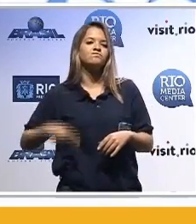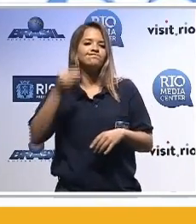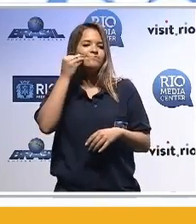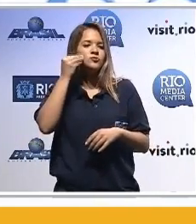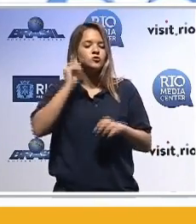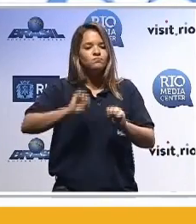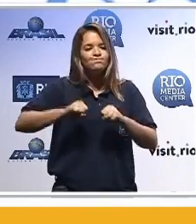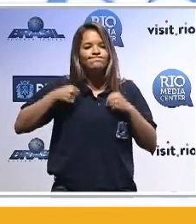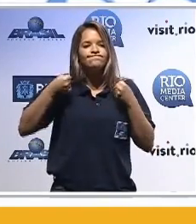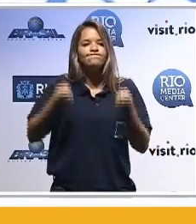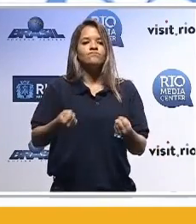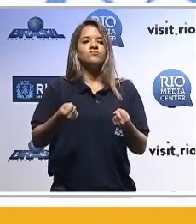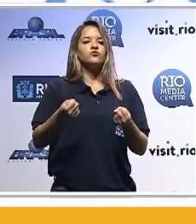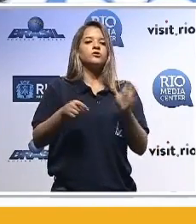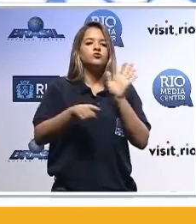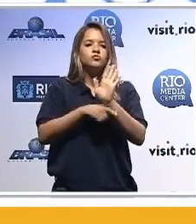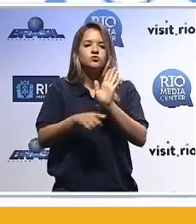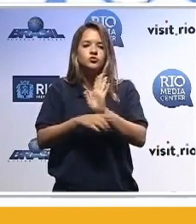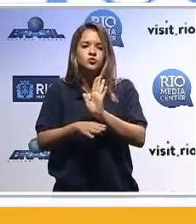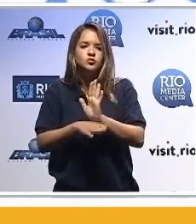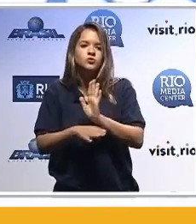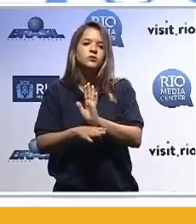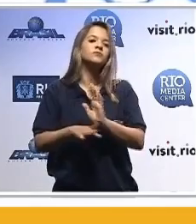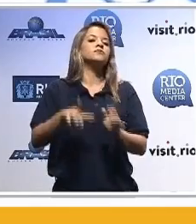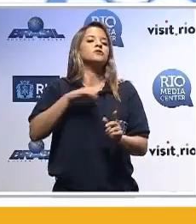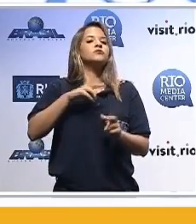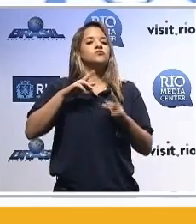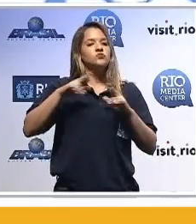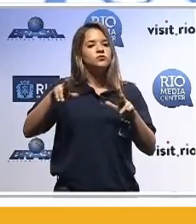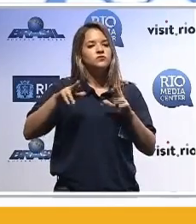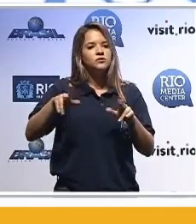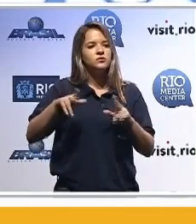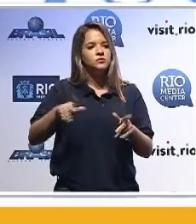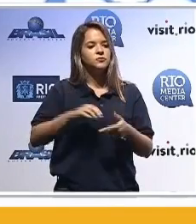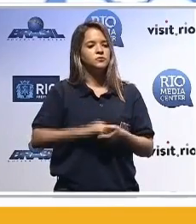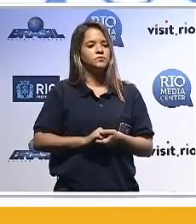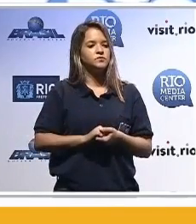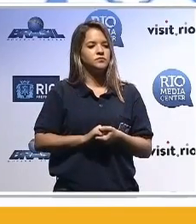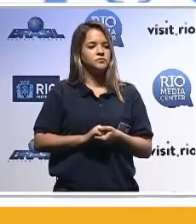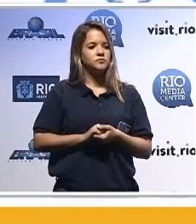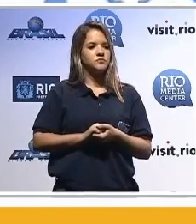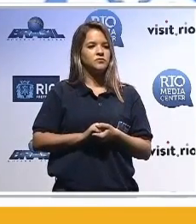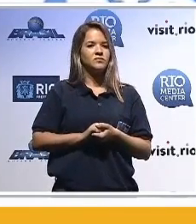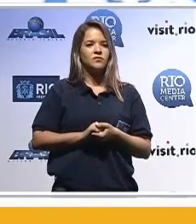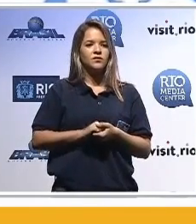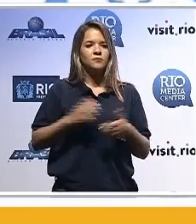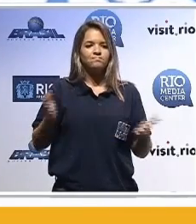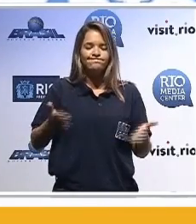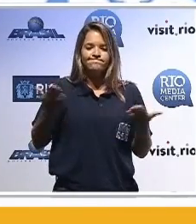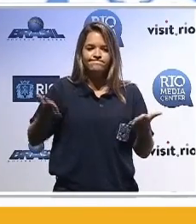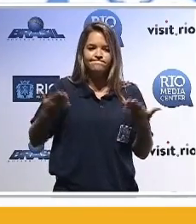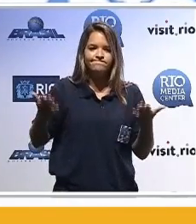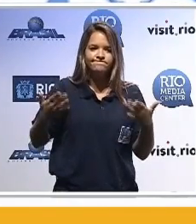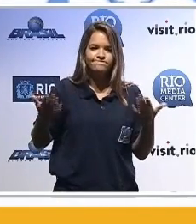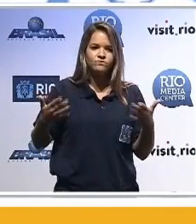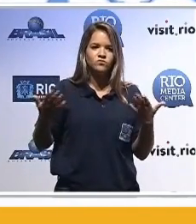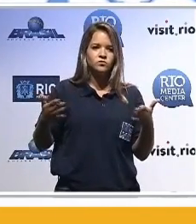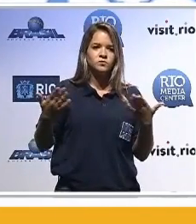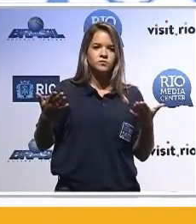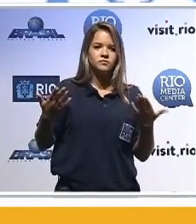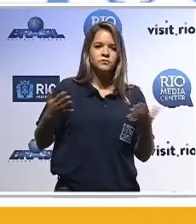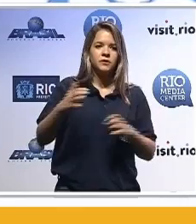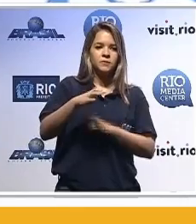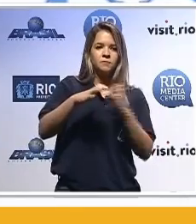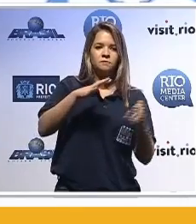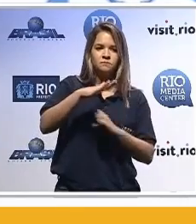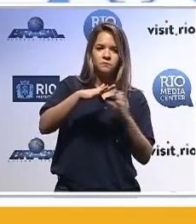federativas. De novo vem aquela questão de como nós alinharmos todas essas coisas mediante incentivos que, onde o empresário atenda, né?